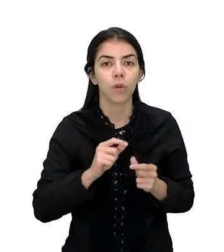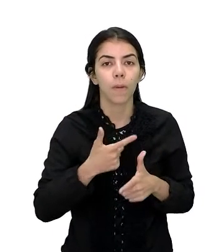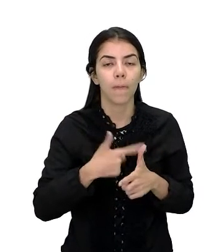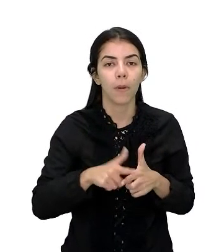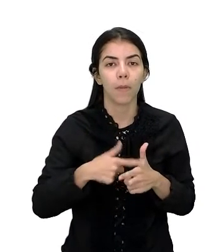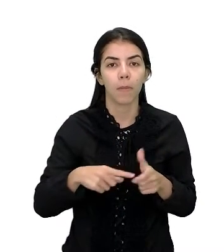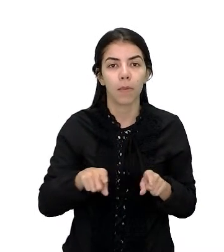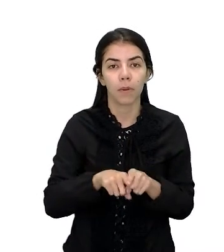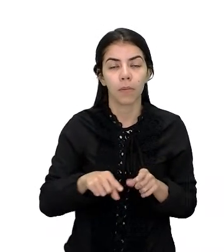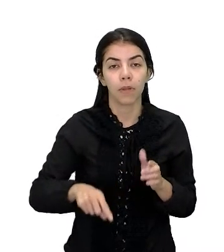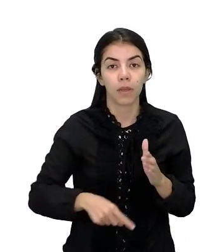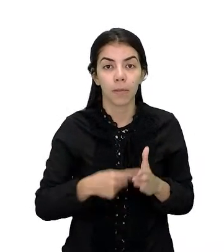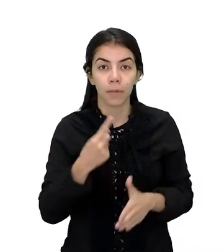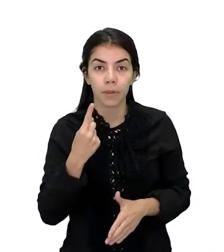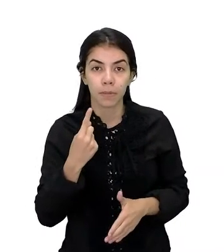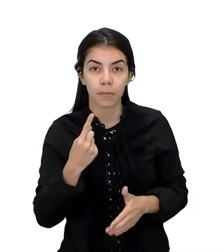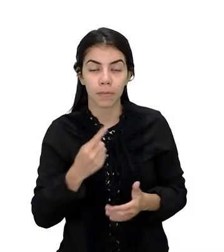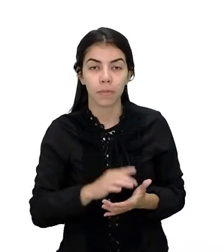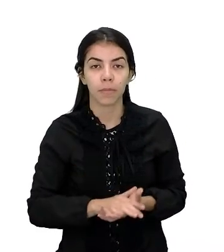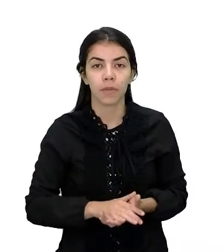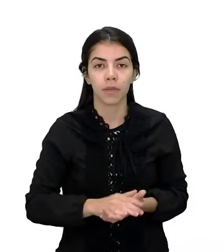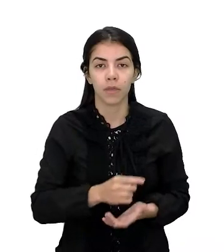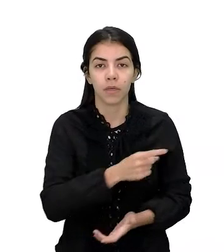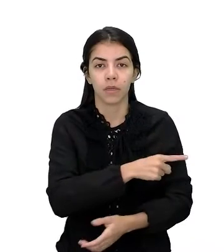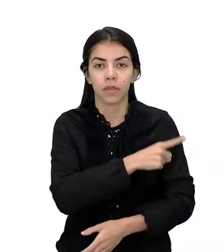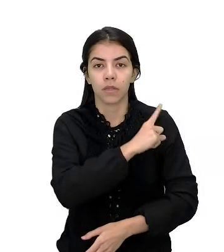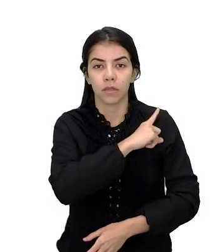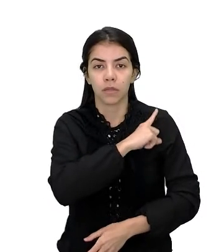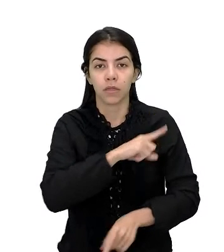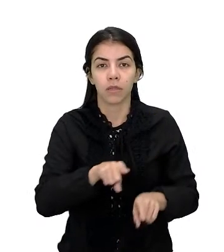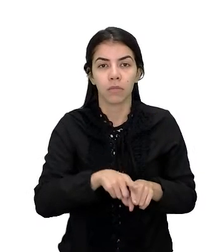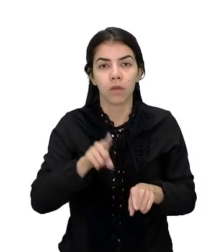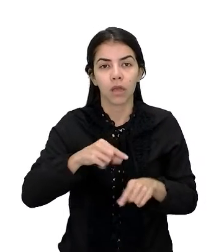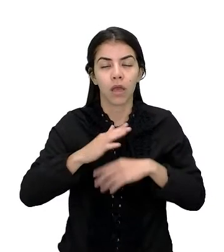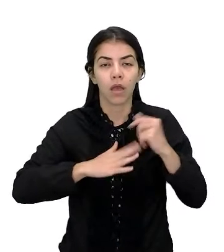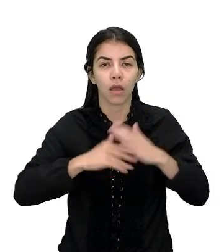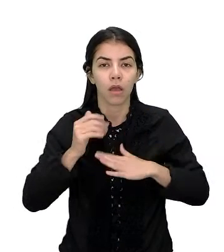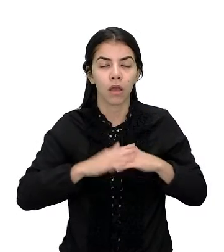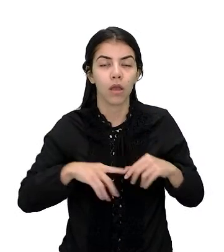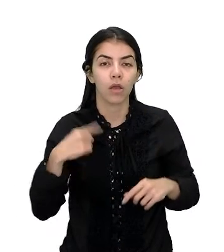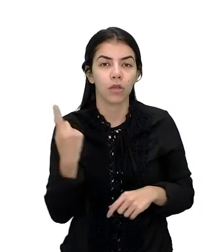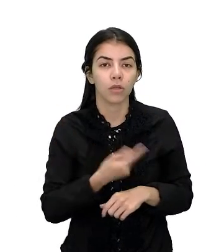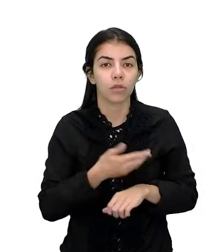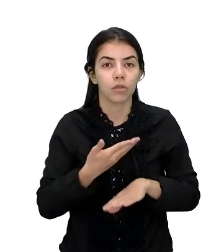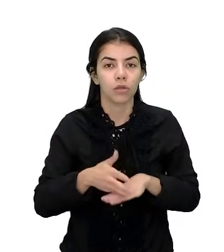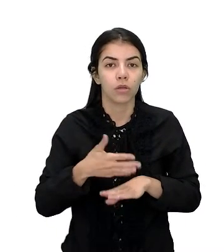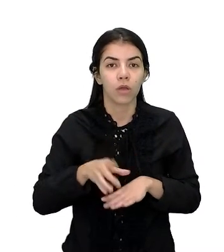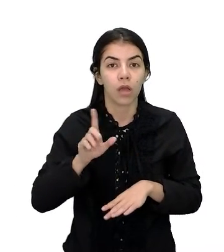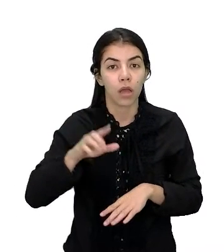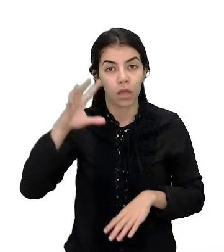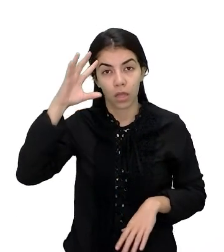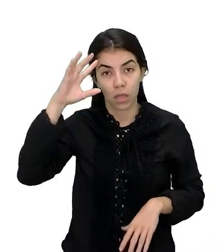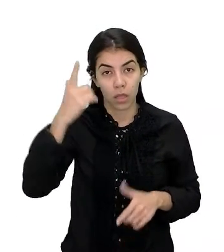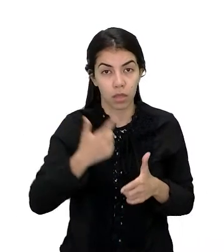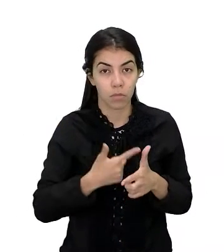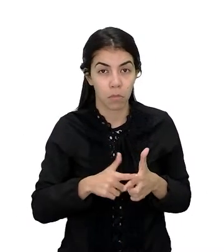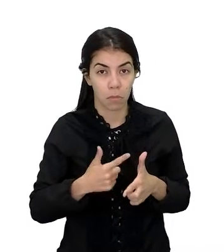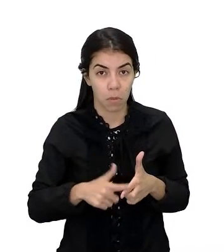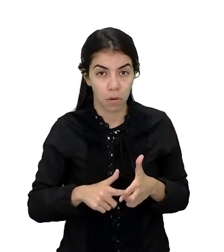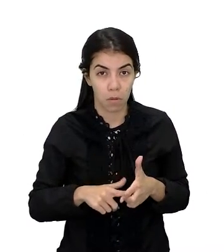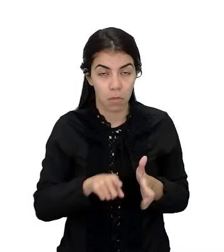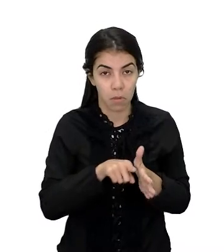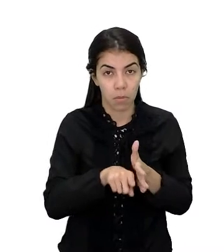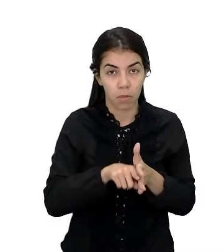6 da primeira série do ensino médio. O que é a habilidade em questão aí que nós estamos trabalhando? É resolver e elaborar situações de problemas